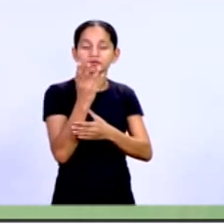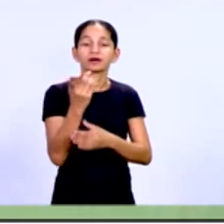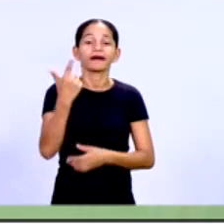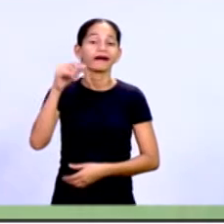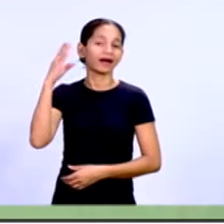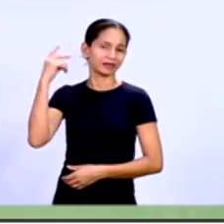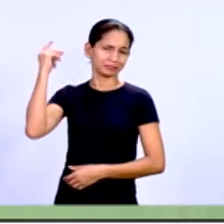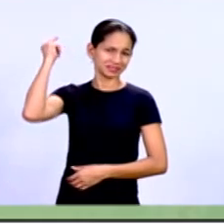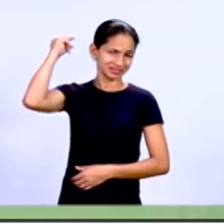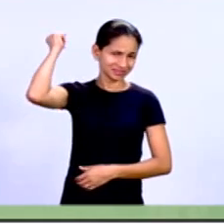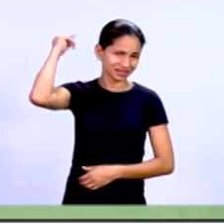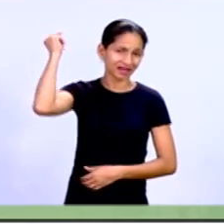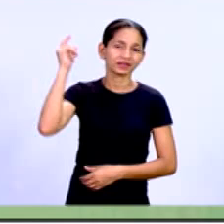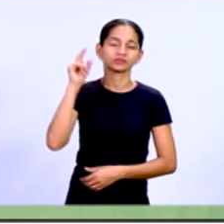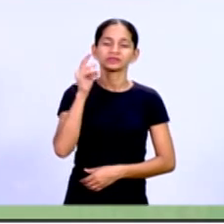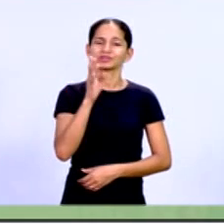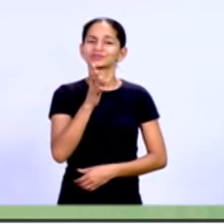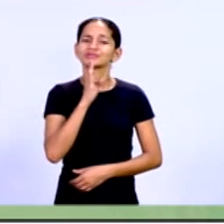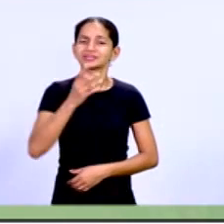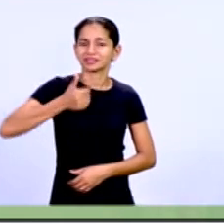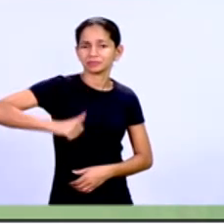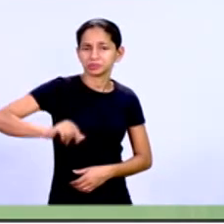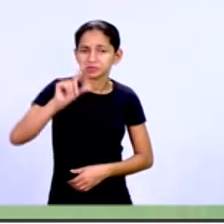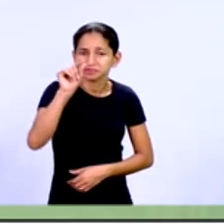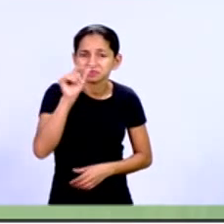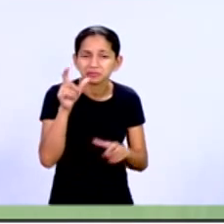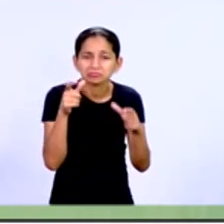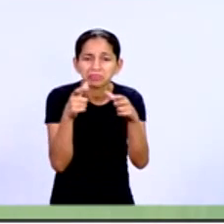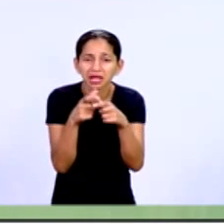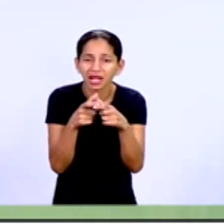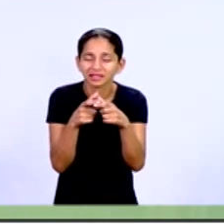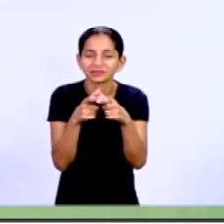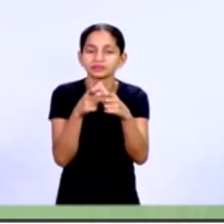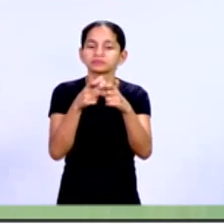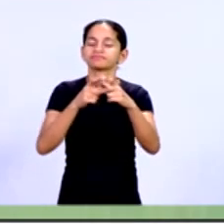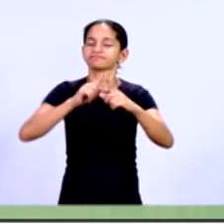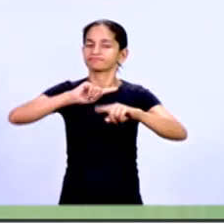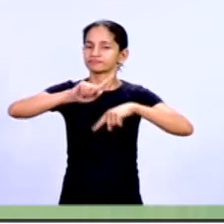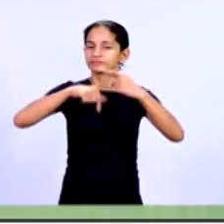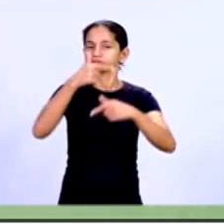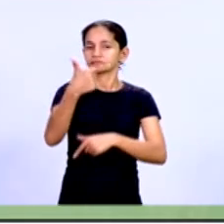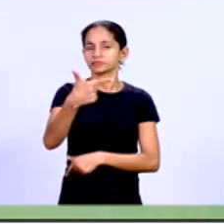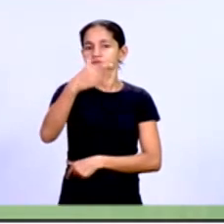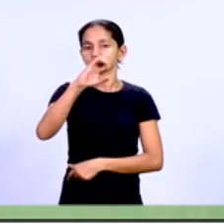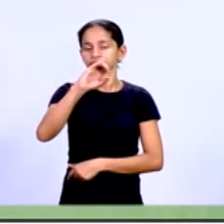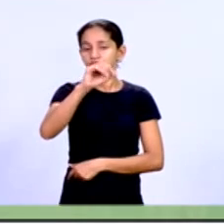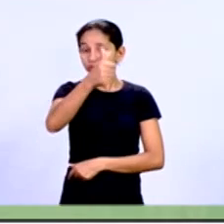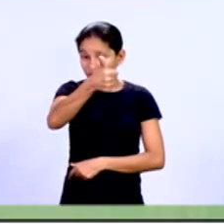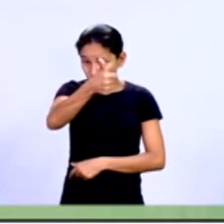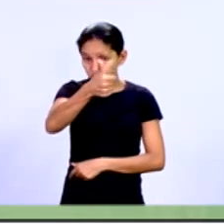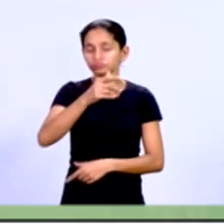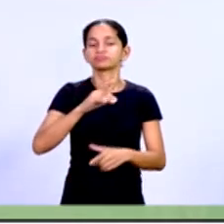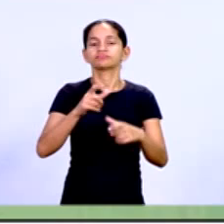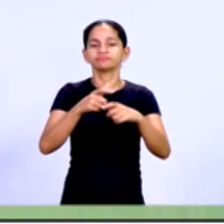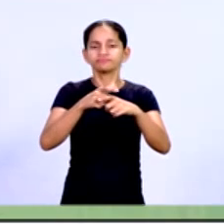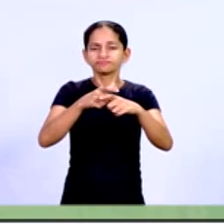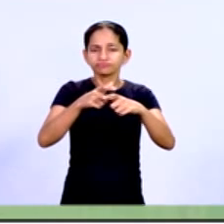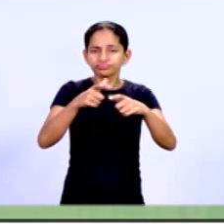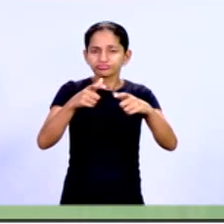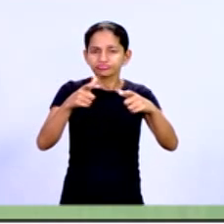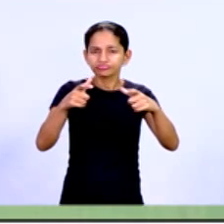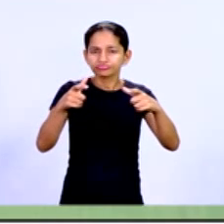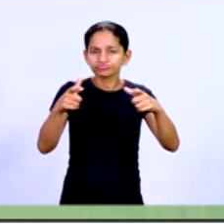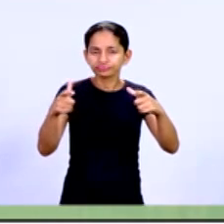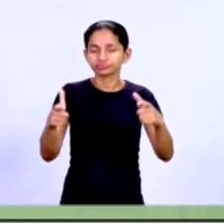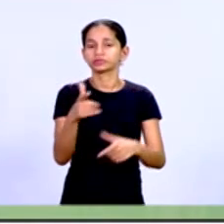Valores era uma instituição pouco conhecida no grande público. Em 2001, com a finalidade de fortalecer o mercado